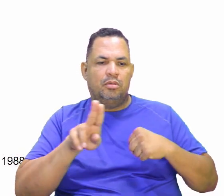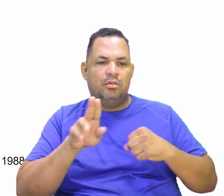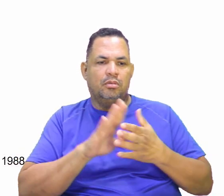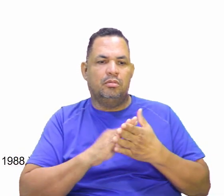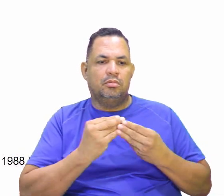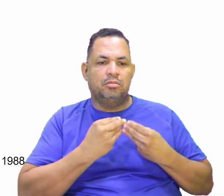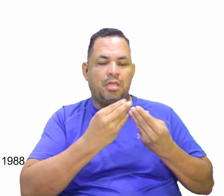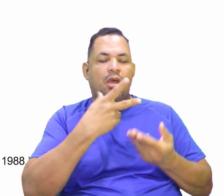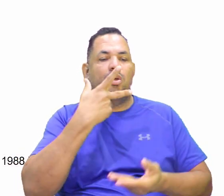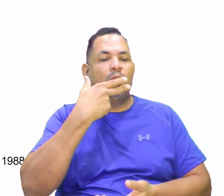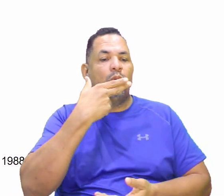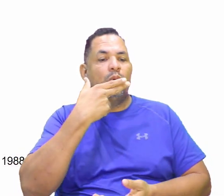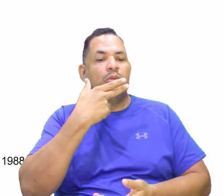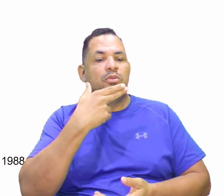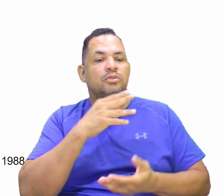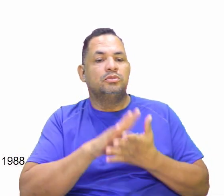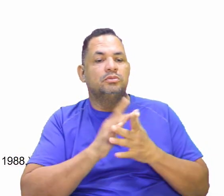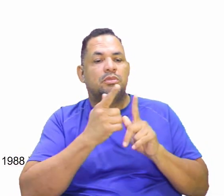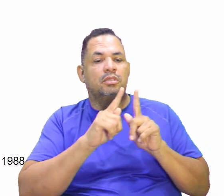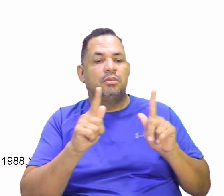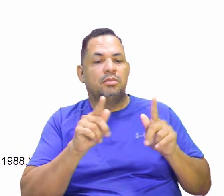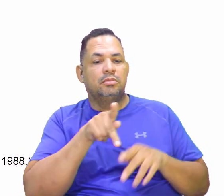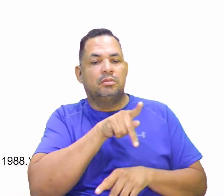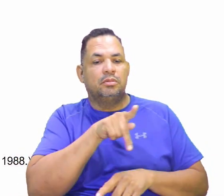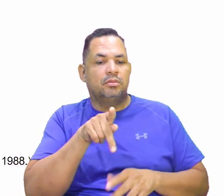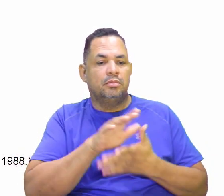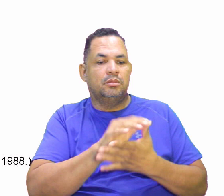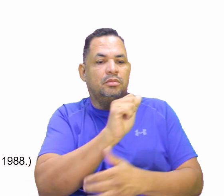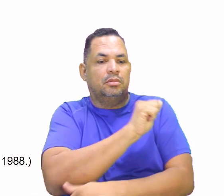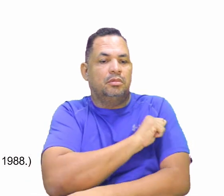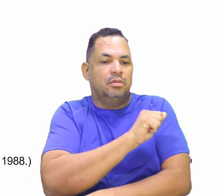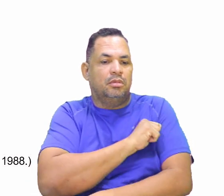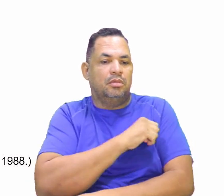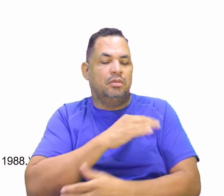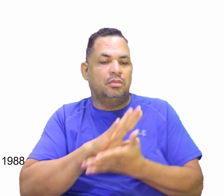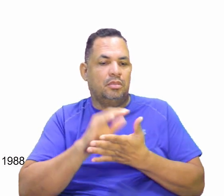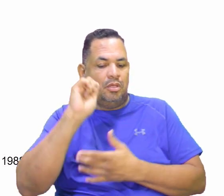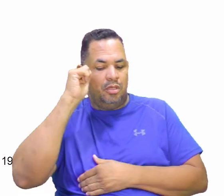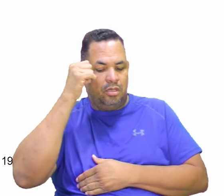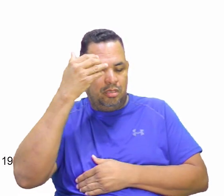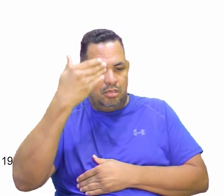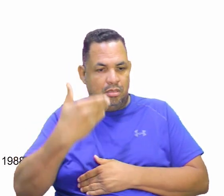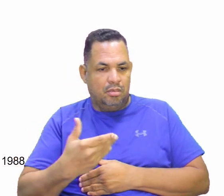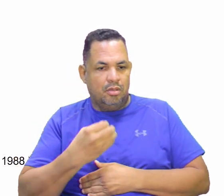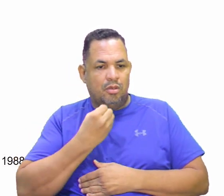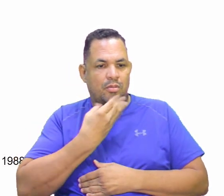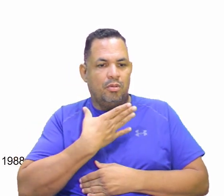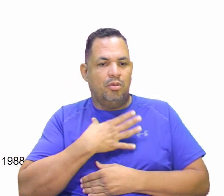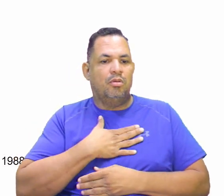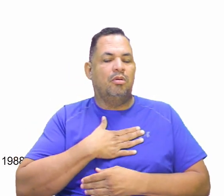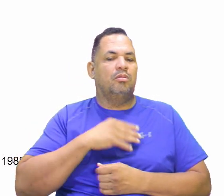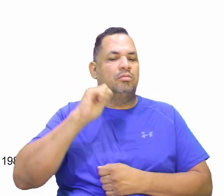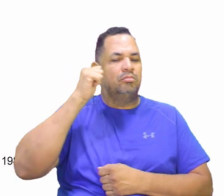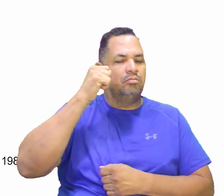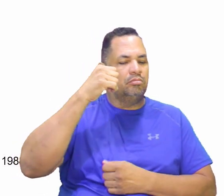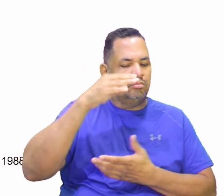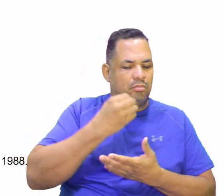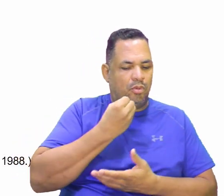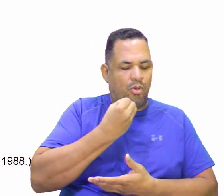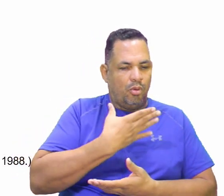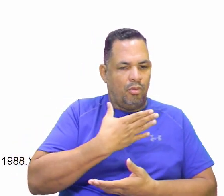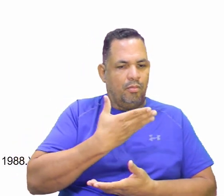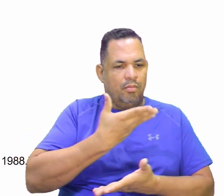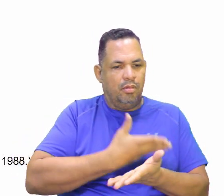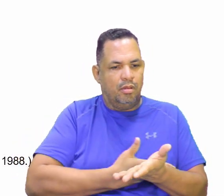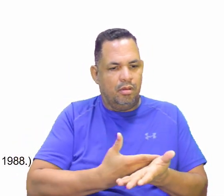Dê-me um cigarro, diz a gramática do professor e do aluno e do mulato sabido. Mas o bom negro e o bom branco da nação brasileira